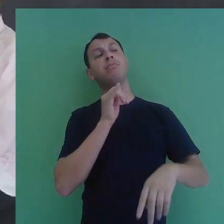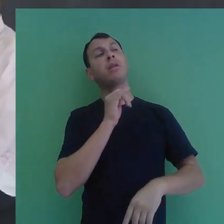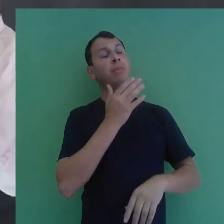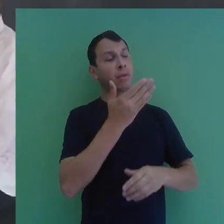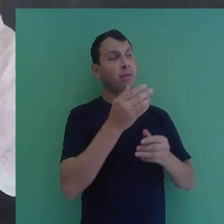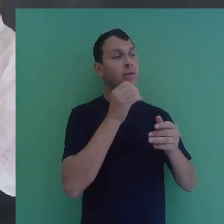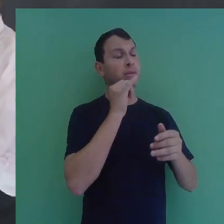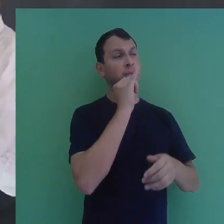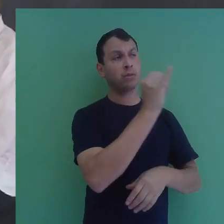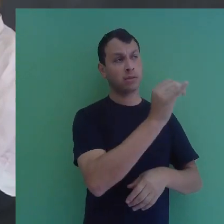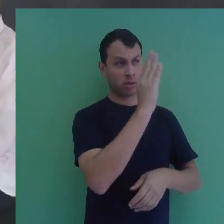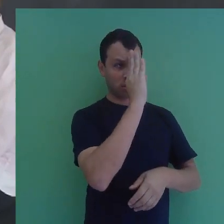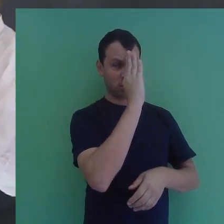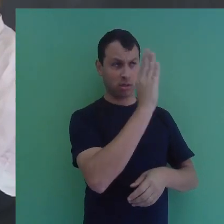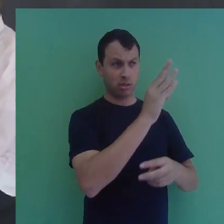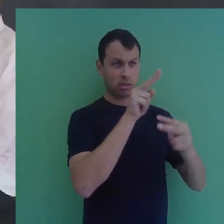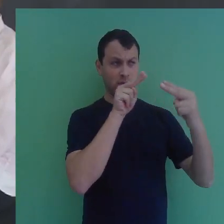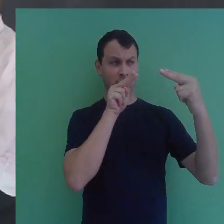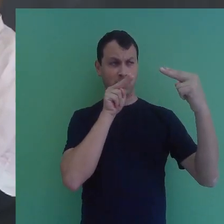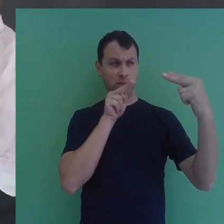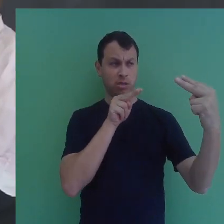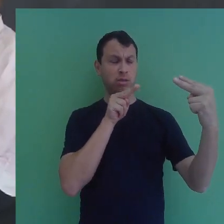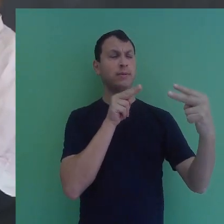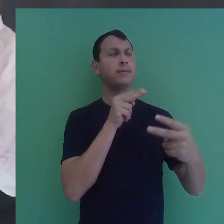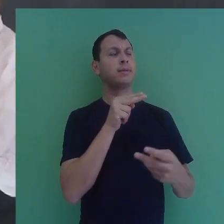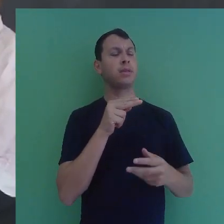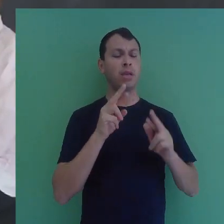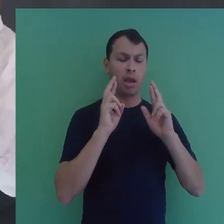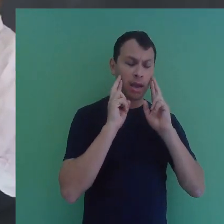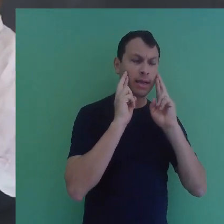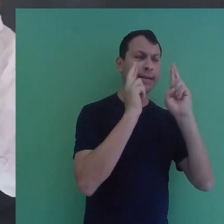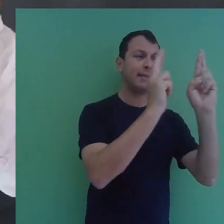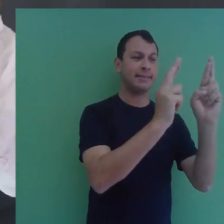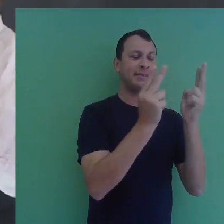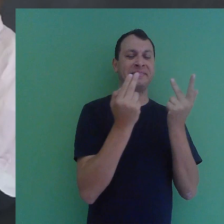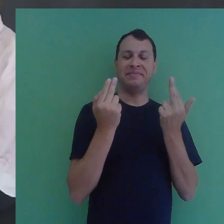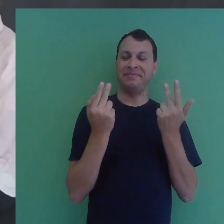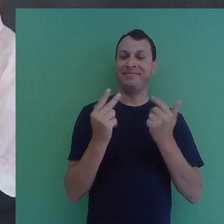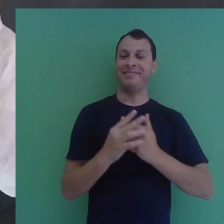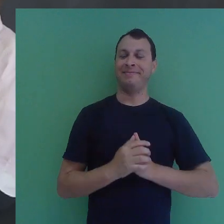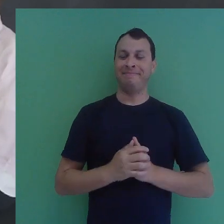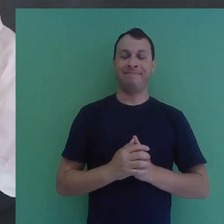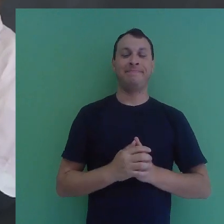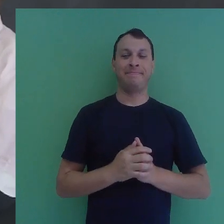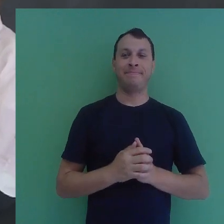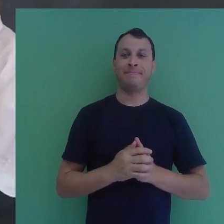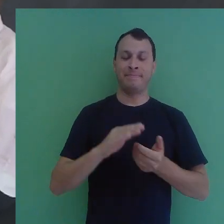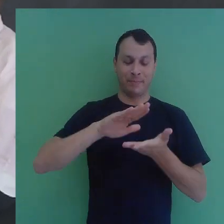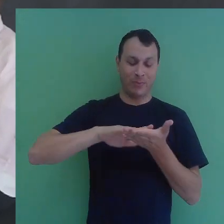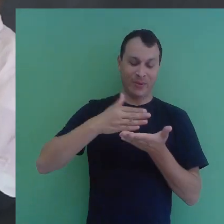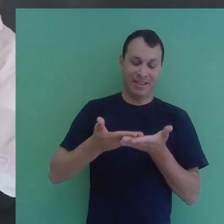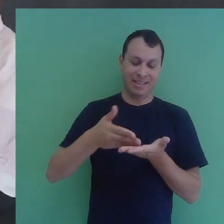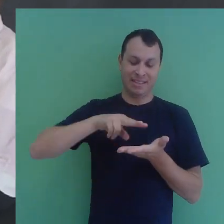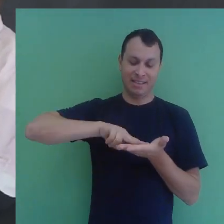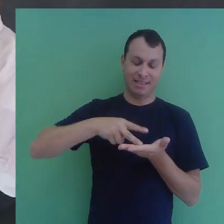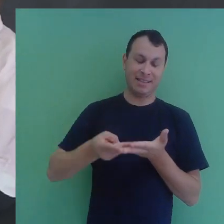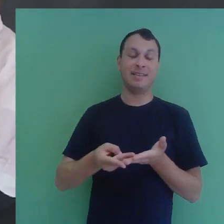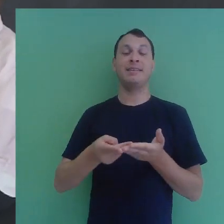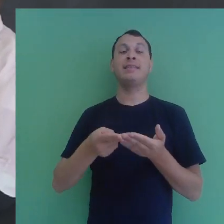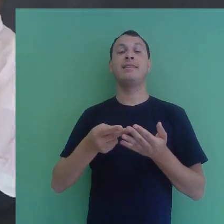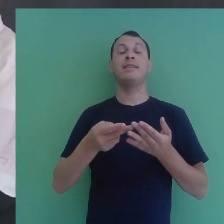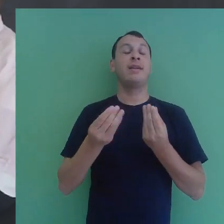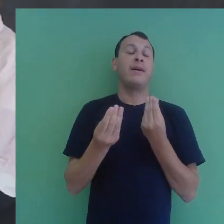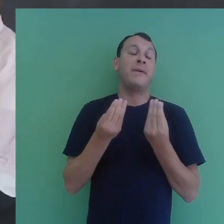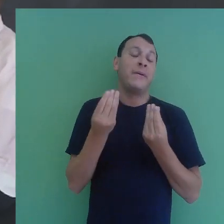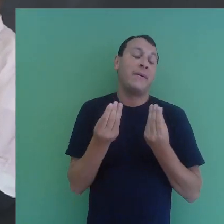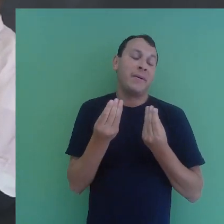respeito. Ele fala assim para a pessoa, fulano, eu gostaria que você fizesse isso. O intérprete vai interpretar como você